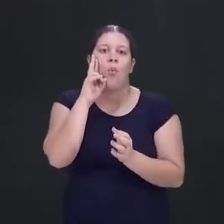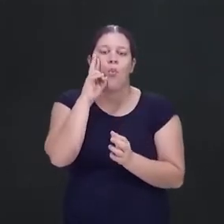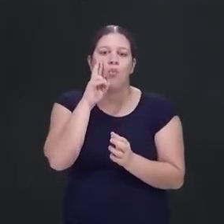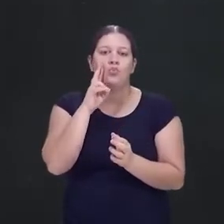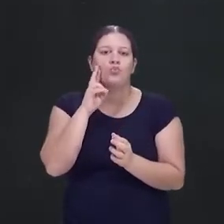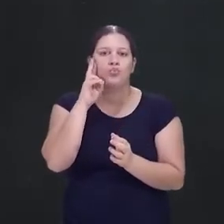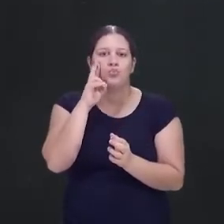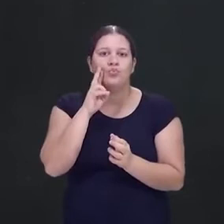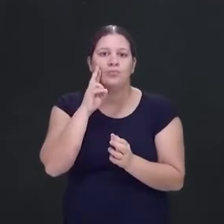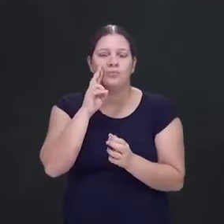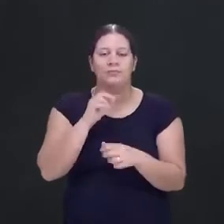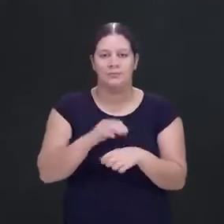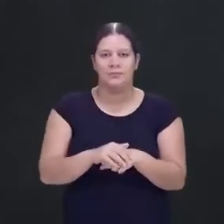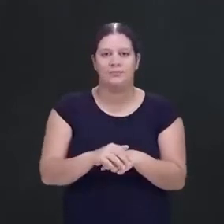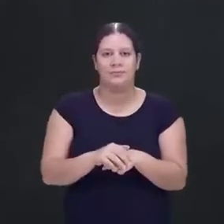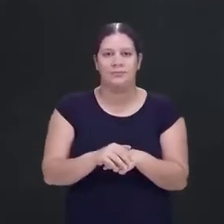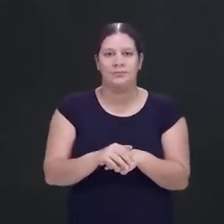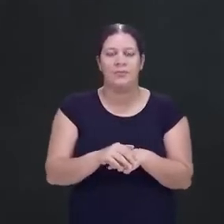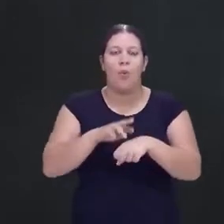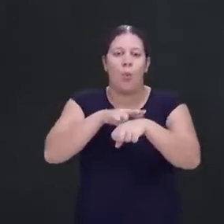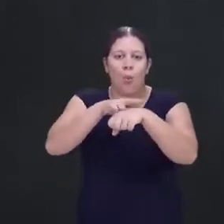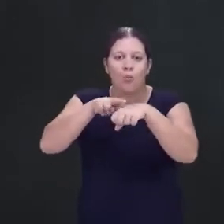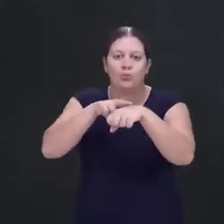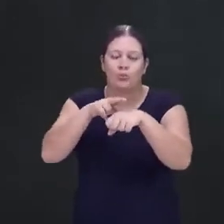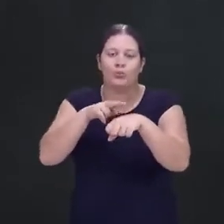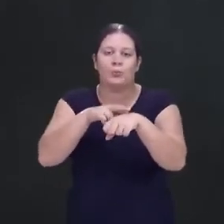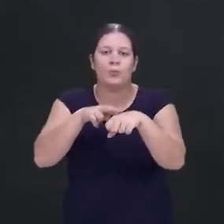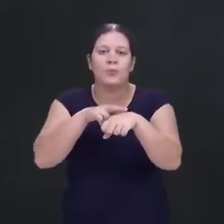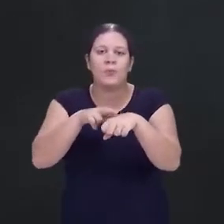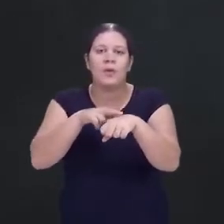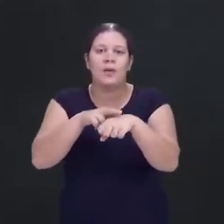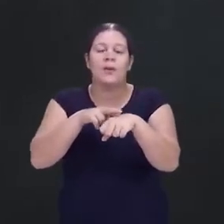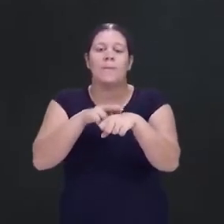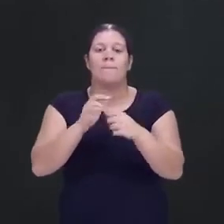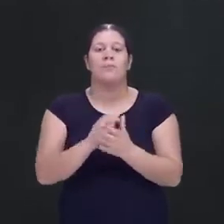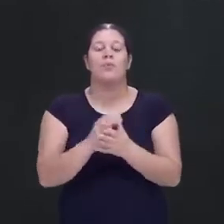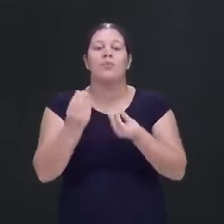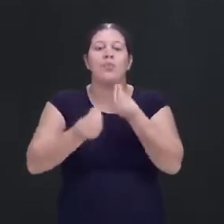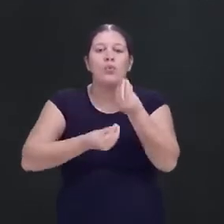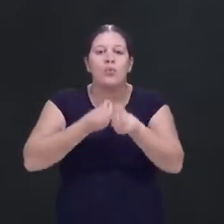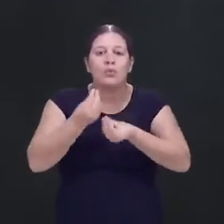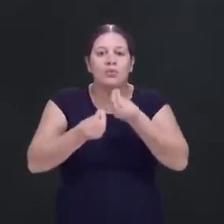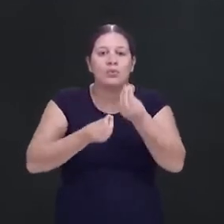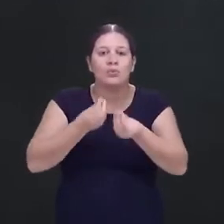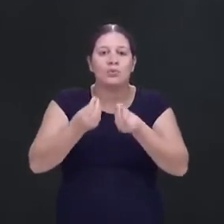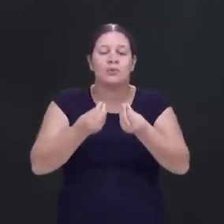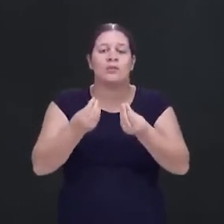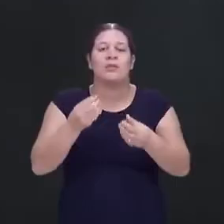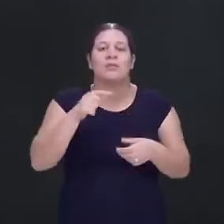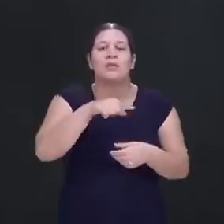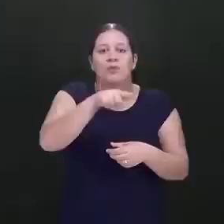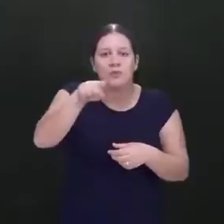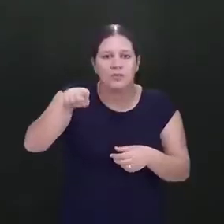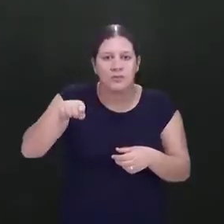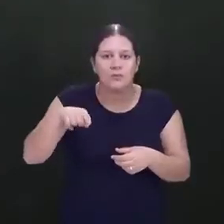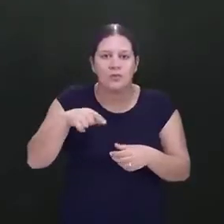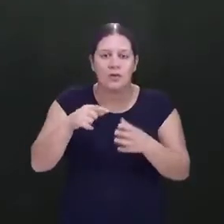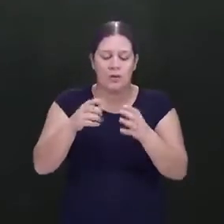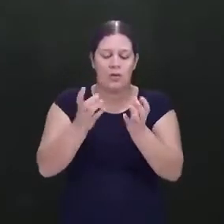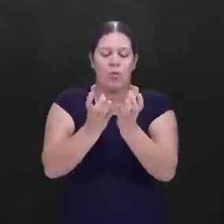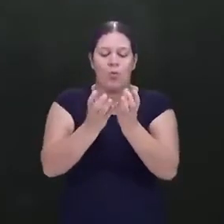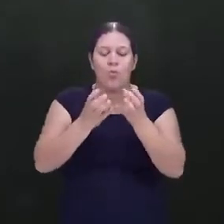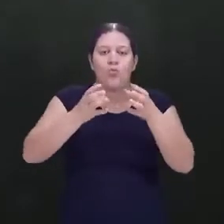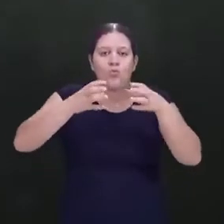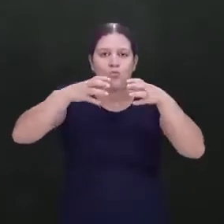O repolho roxo ele é um indicador de acidez ou de basicidade. Como assim? Se você expor aquele repolho